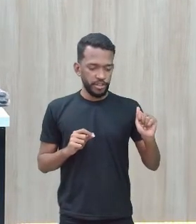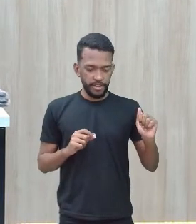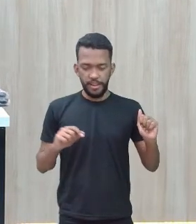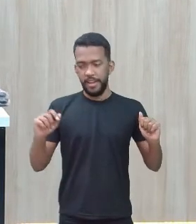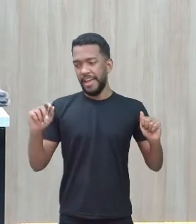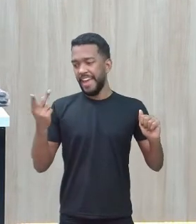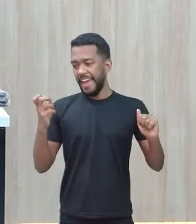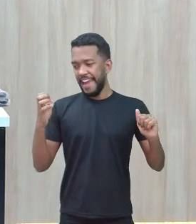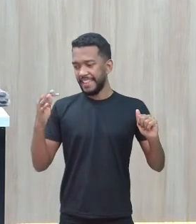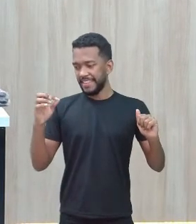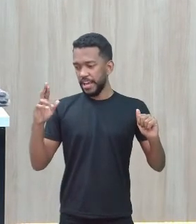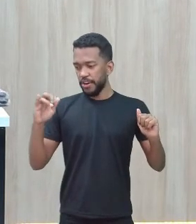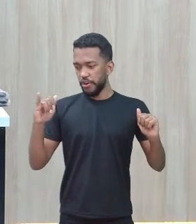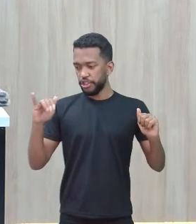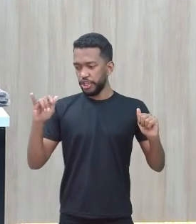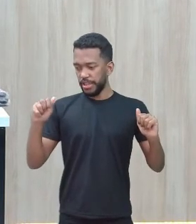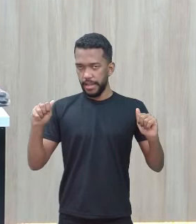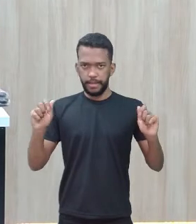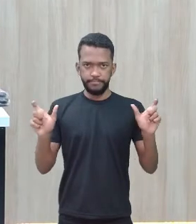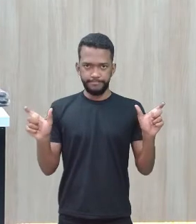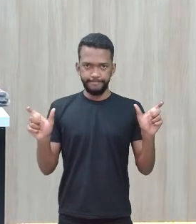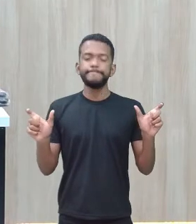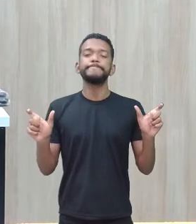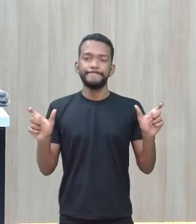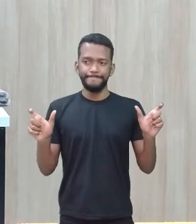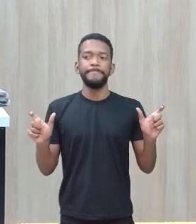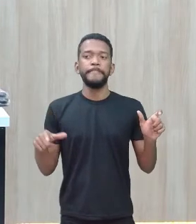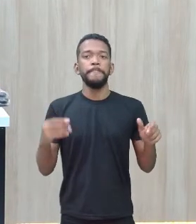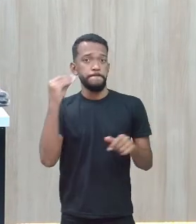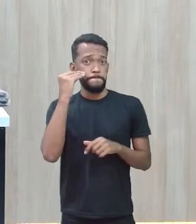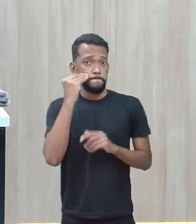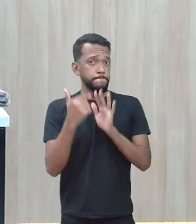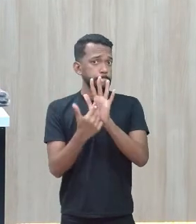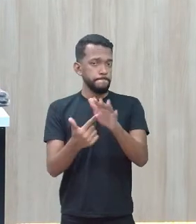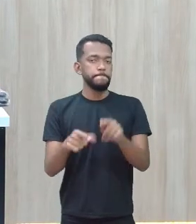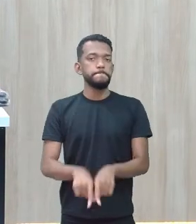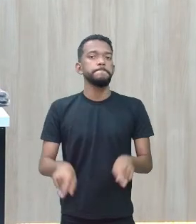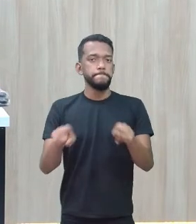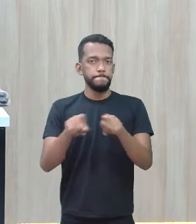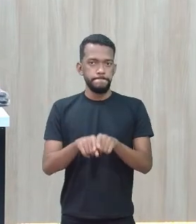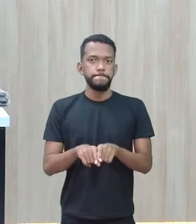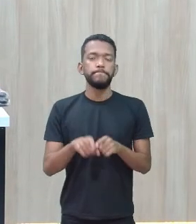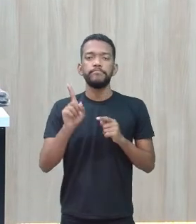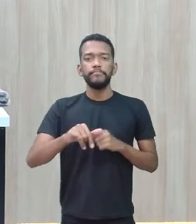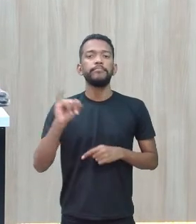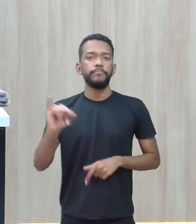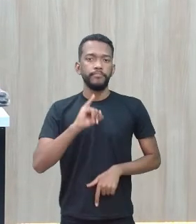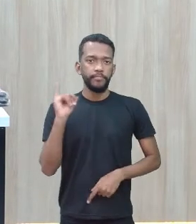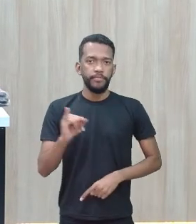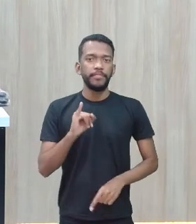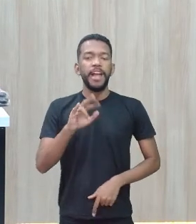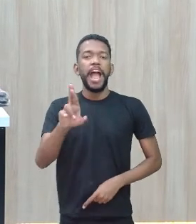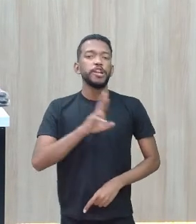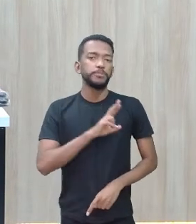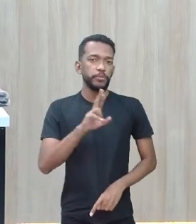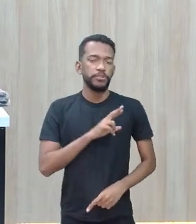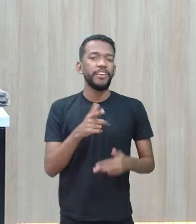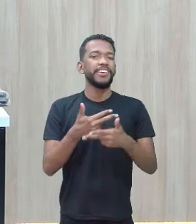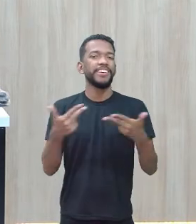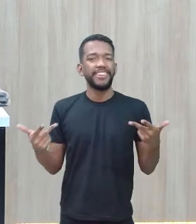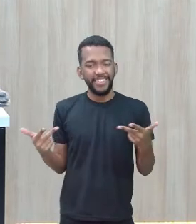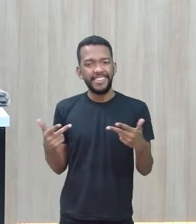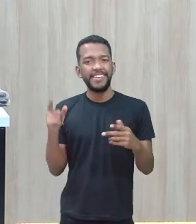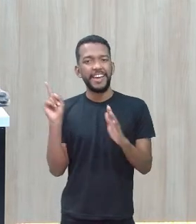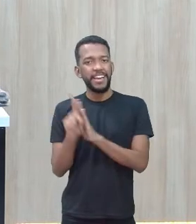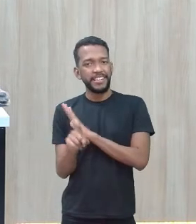E depois lembrar daqueles exemplos. E vermos aqui também. Muito importante responder aqueles questionamentos para a gente